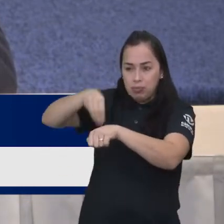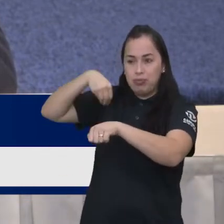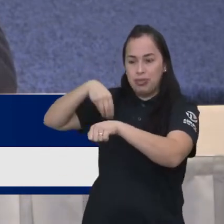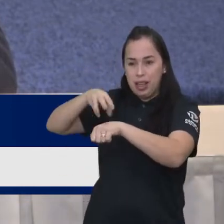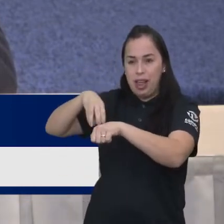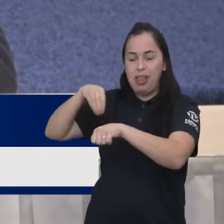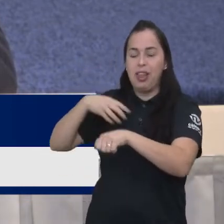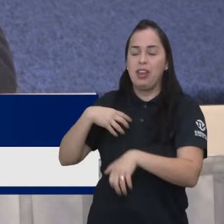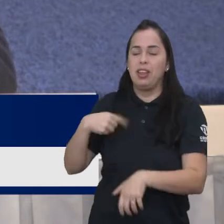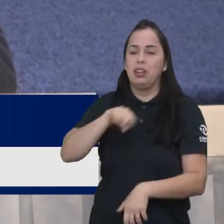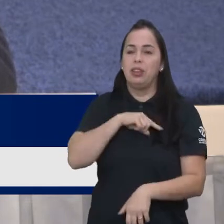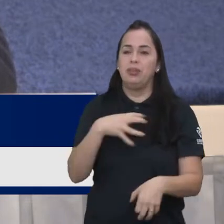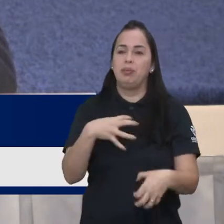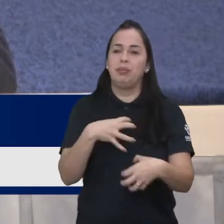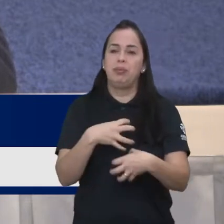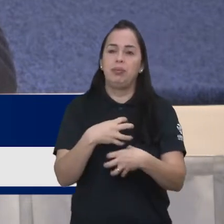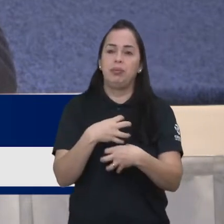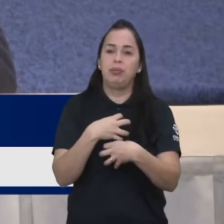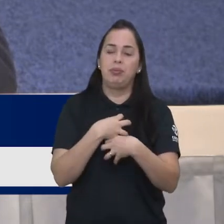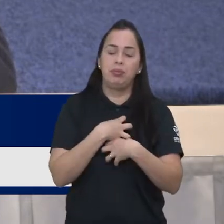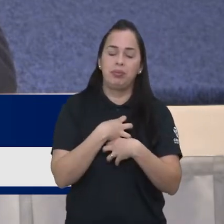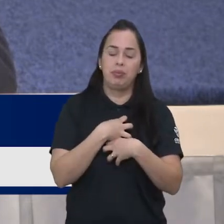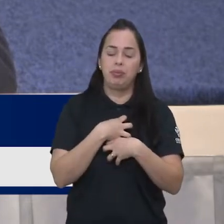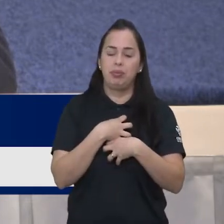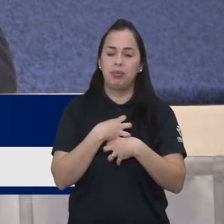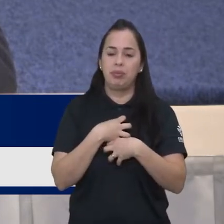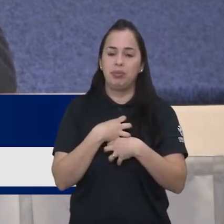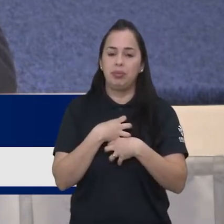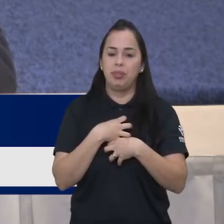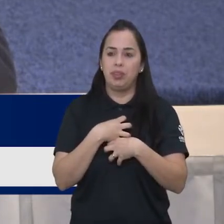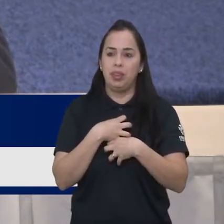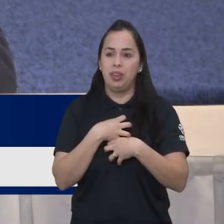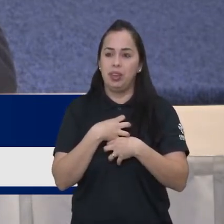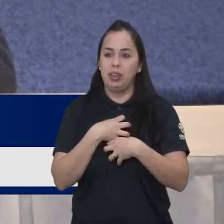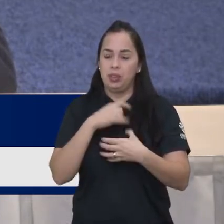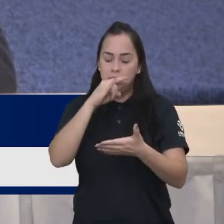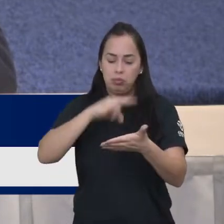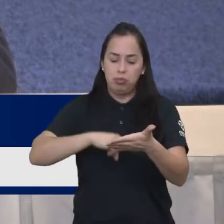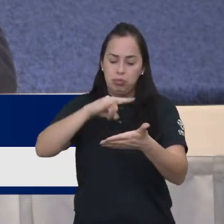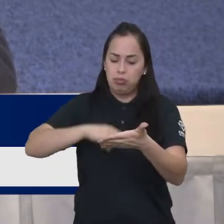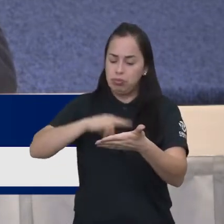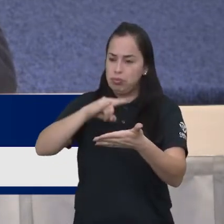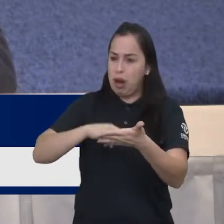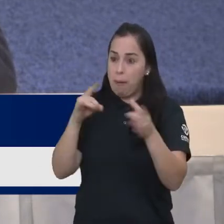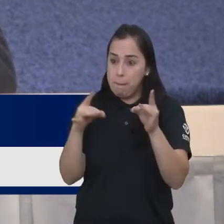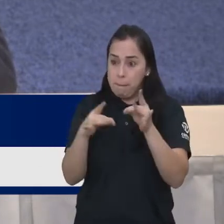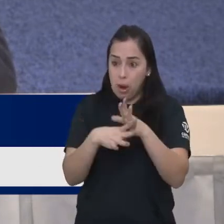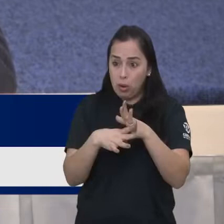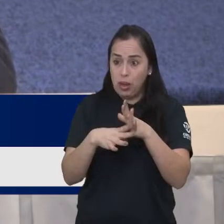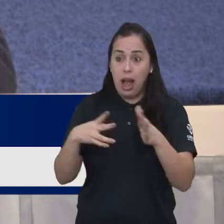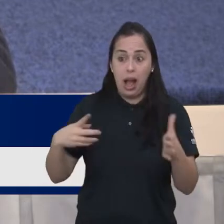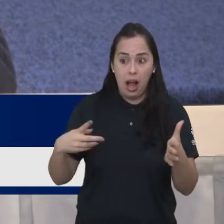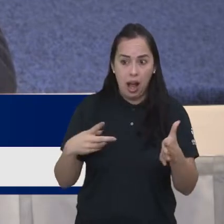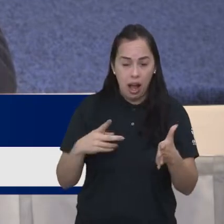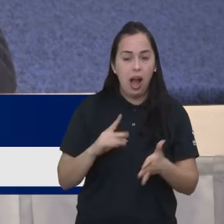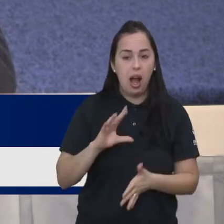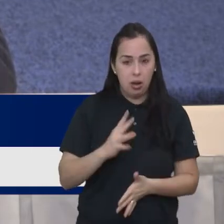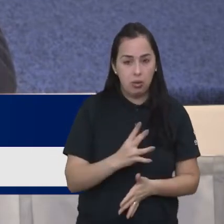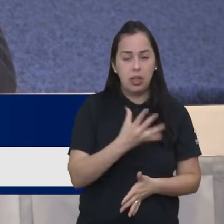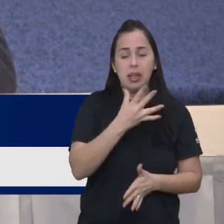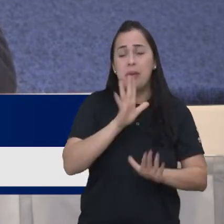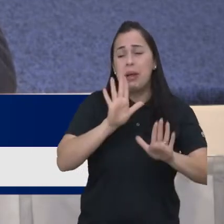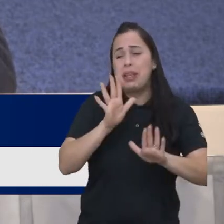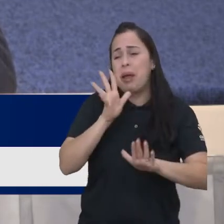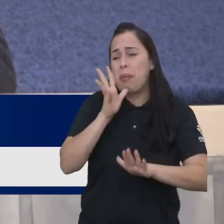a gente tem um sentimento que a regularização fundiária no município, ela acontece, mas acontece